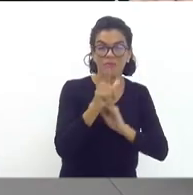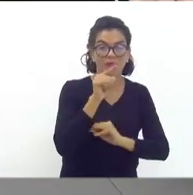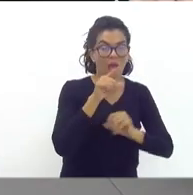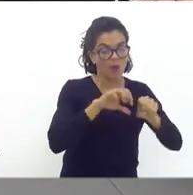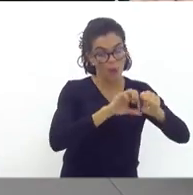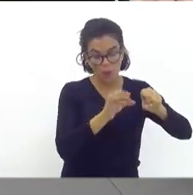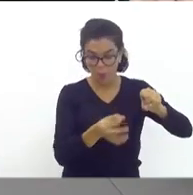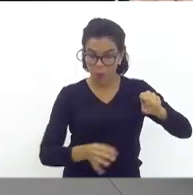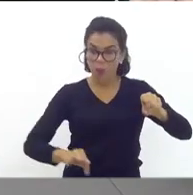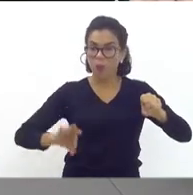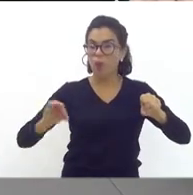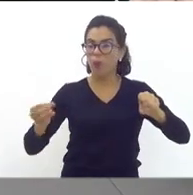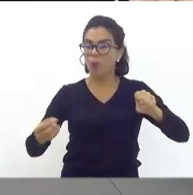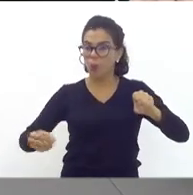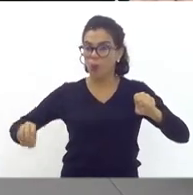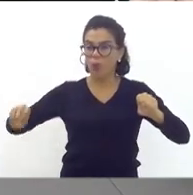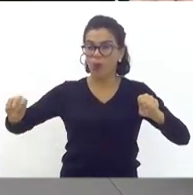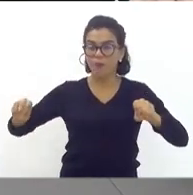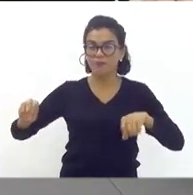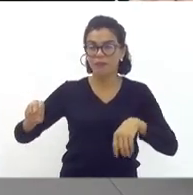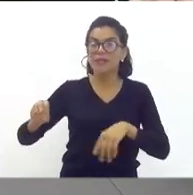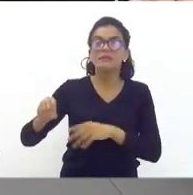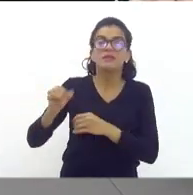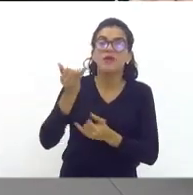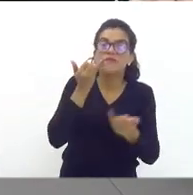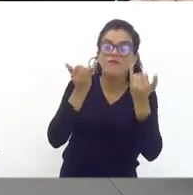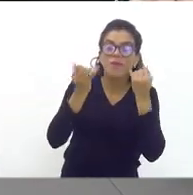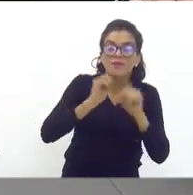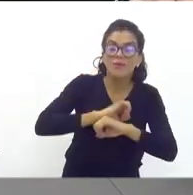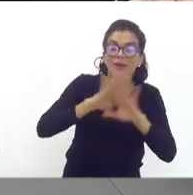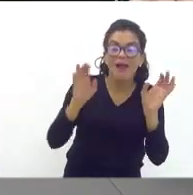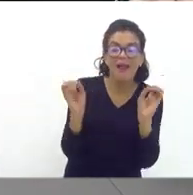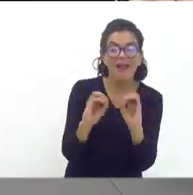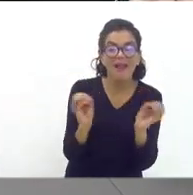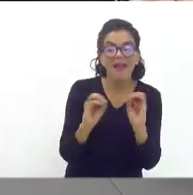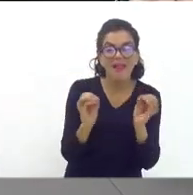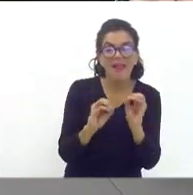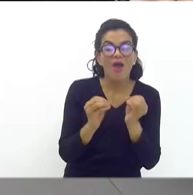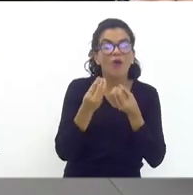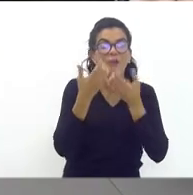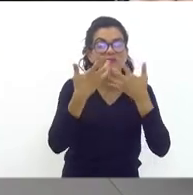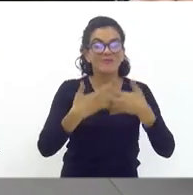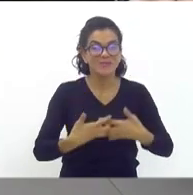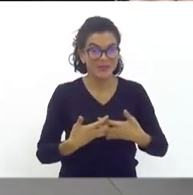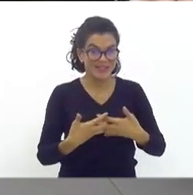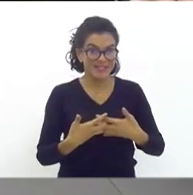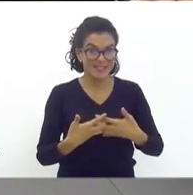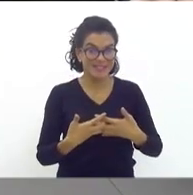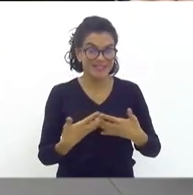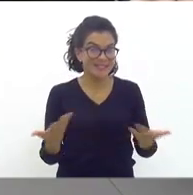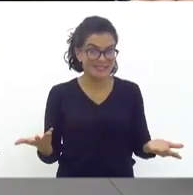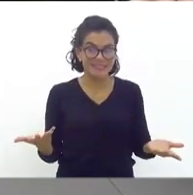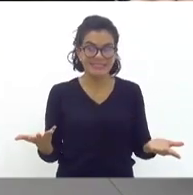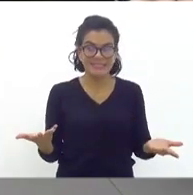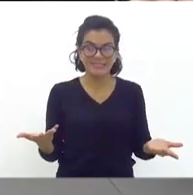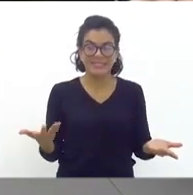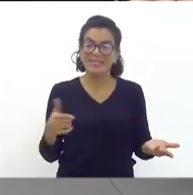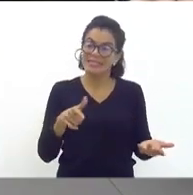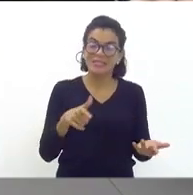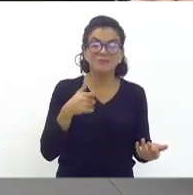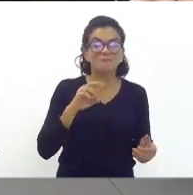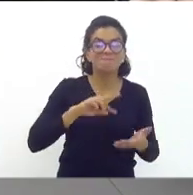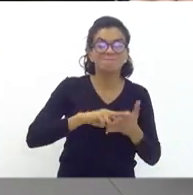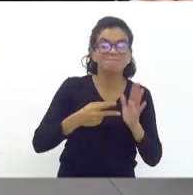de cada um não tiver uma informação Clara precisa e transparente de como isso funciona acaba que que se fica